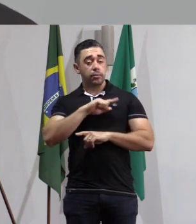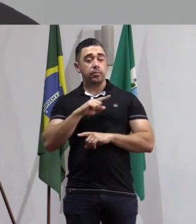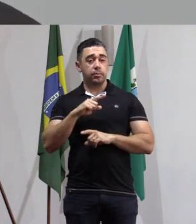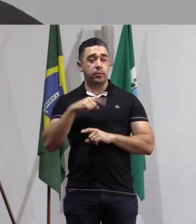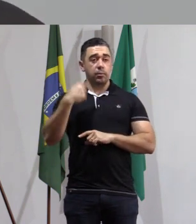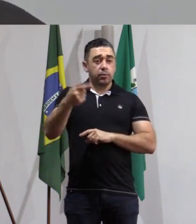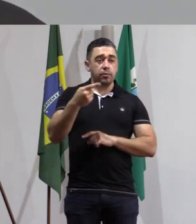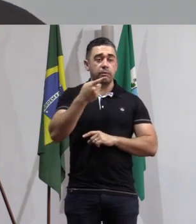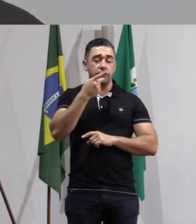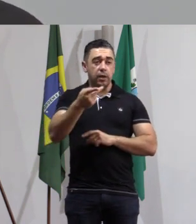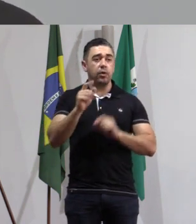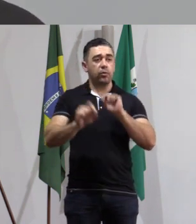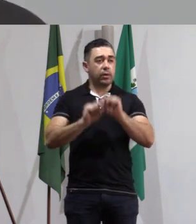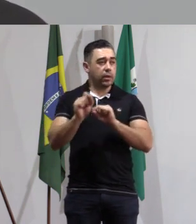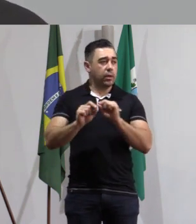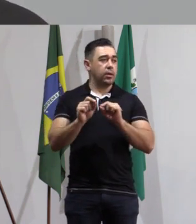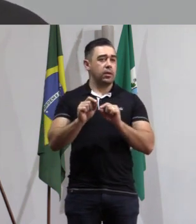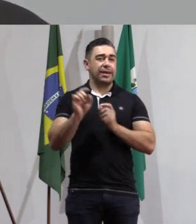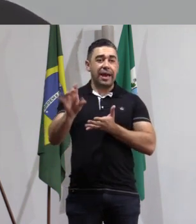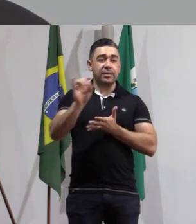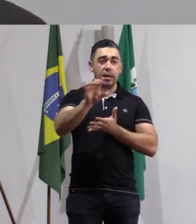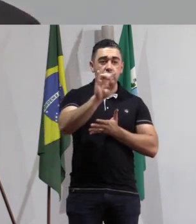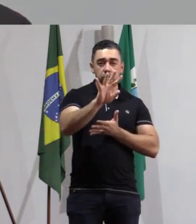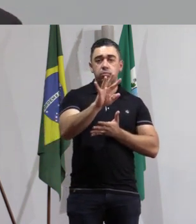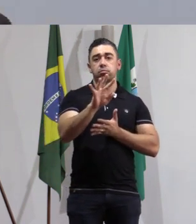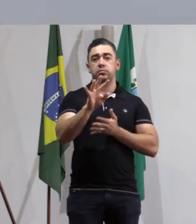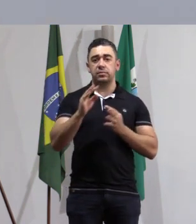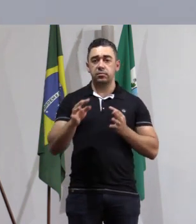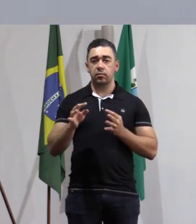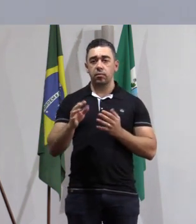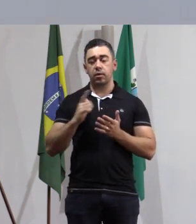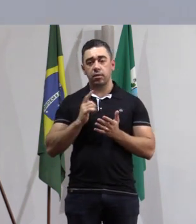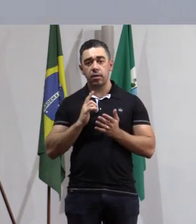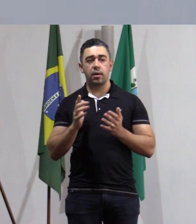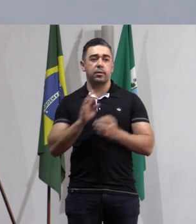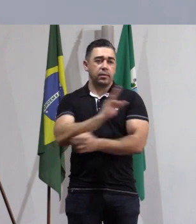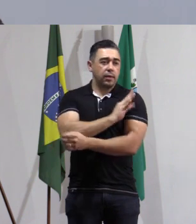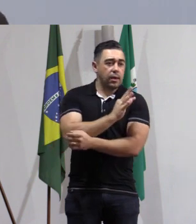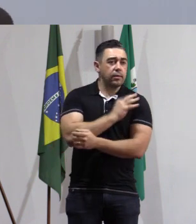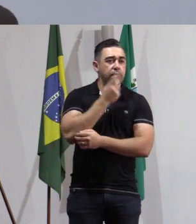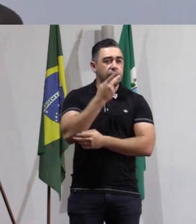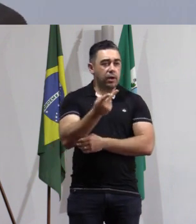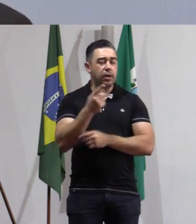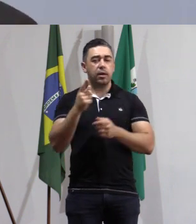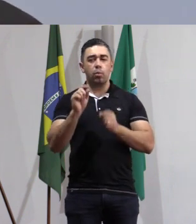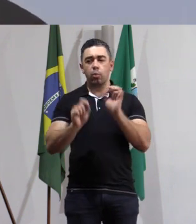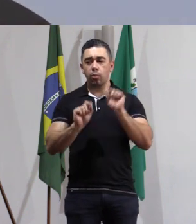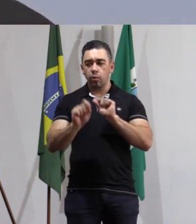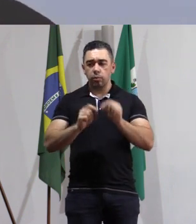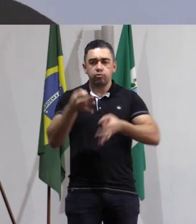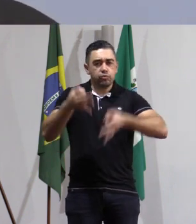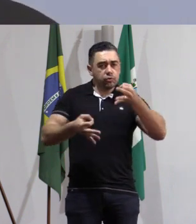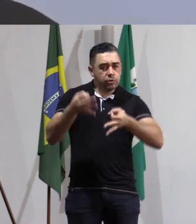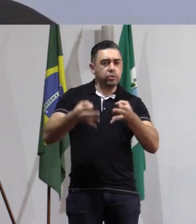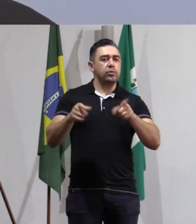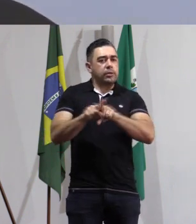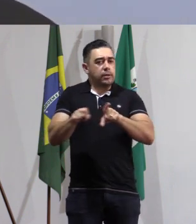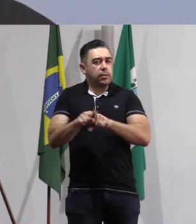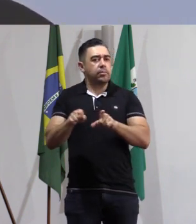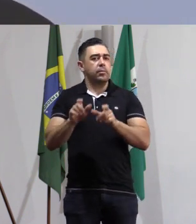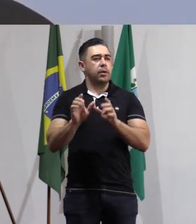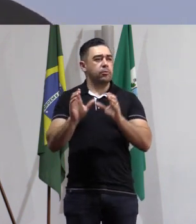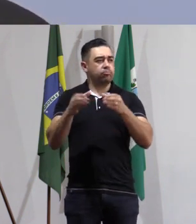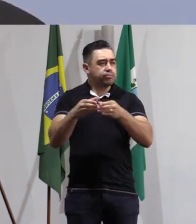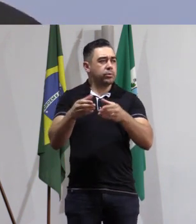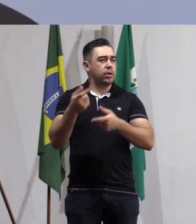gostaria de passar para falas técnicas de 5 minutos, do ponto de vista jurídico e do ponto de vista econômico,